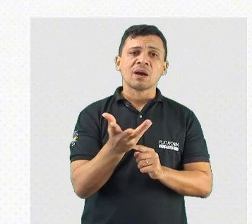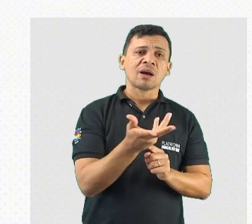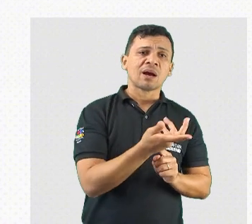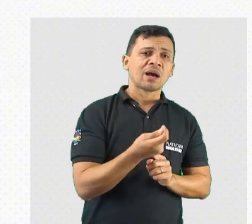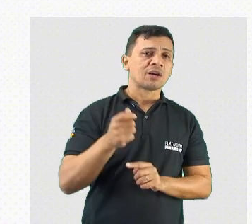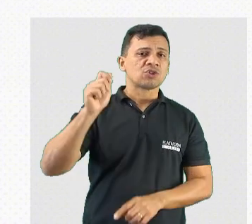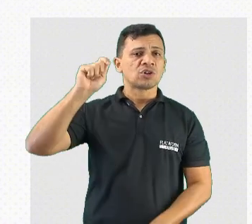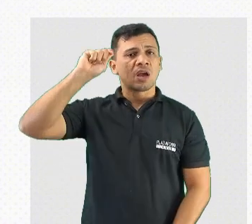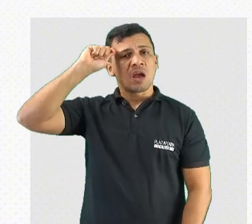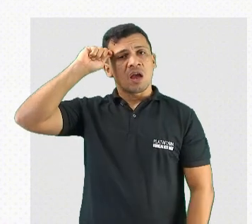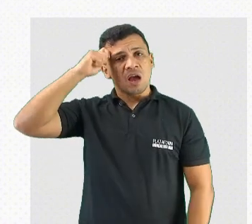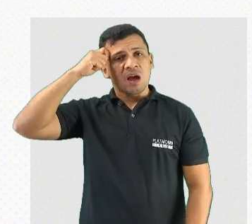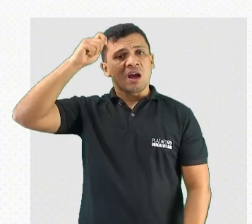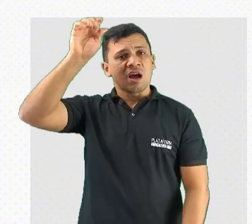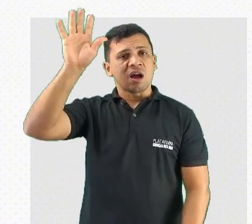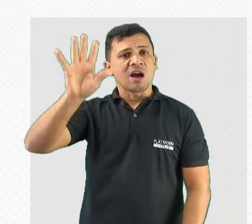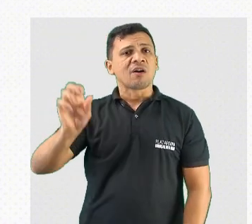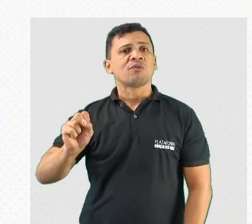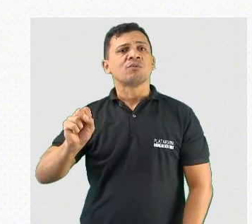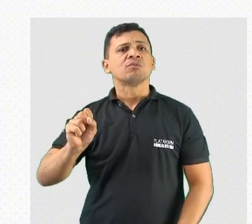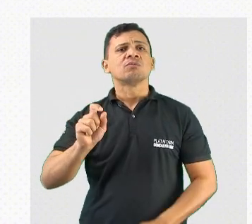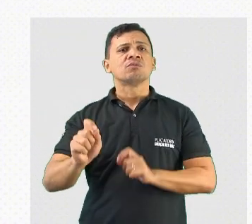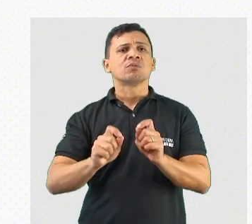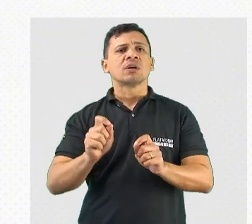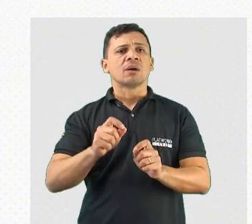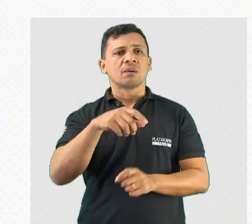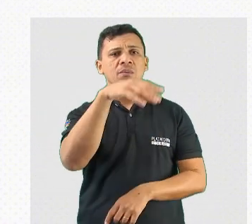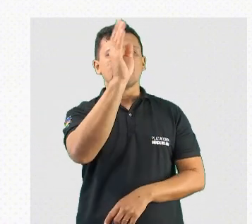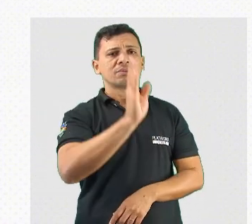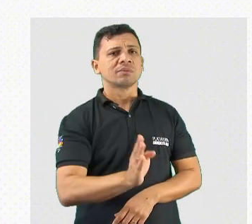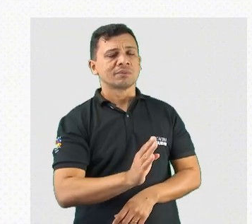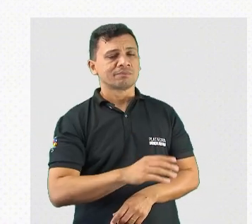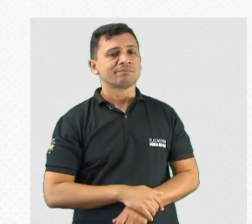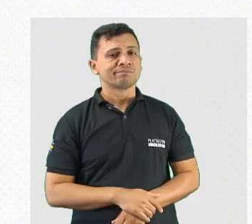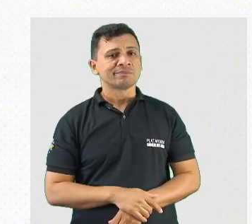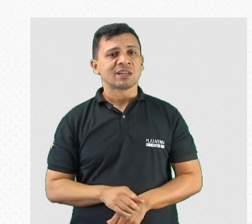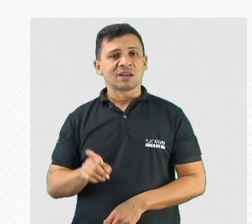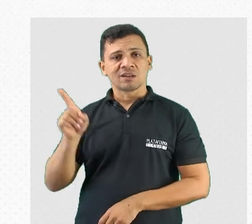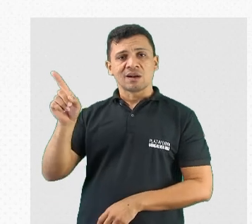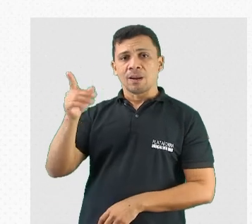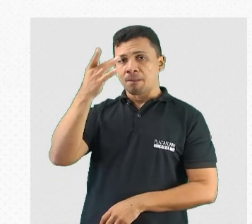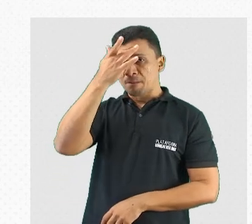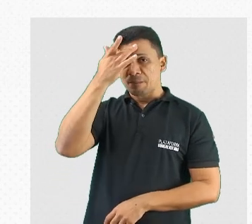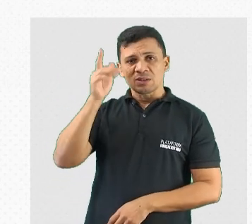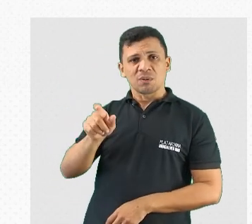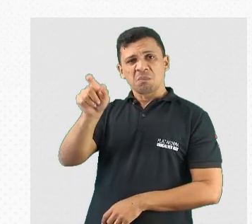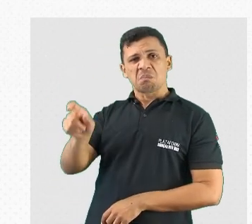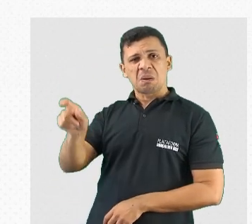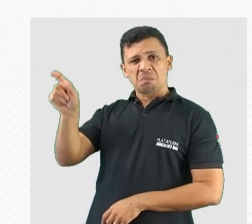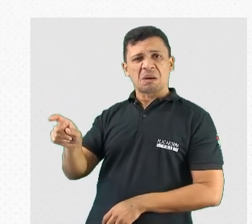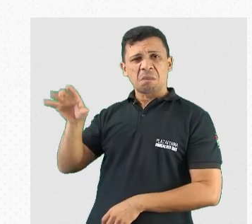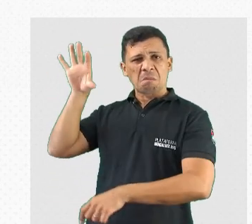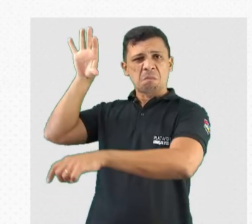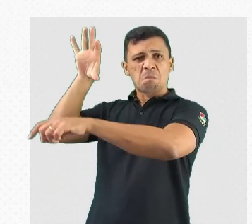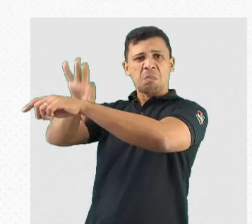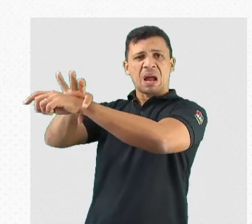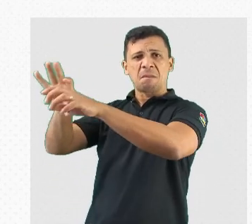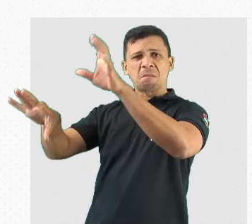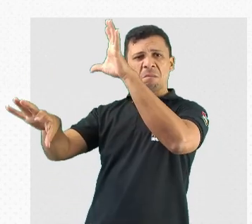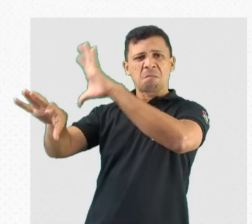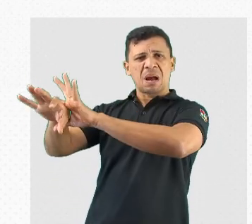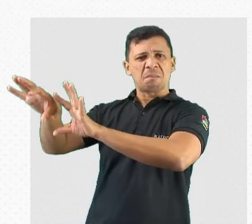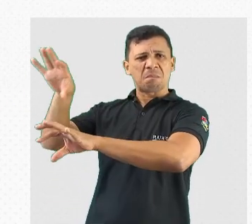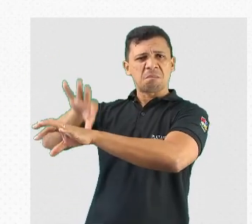dessa chegada do rapto de pessoas do continente africano para cá. Foram mais ou